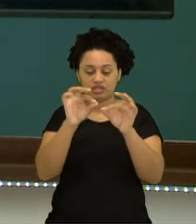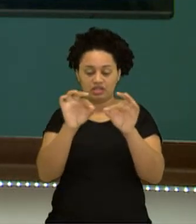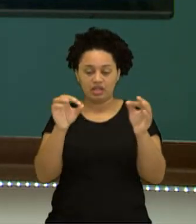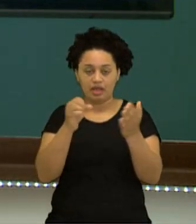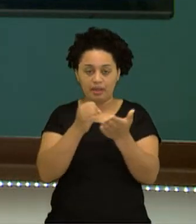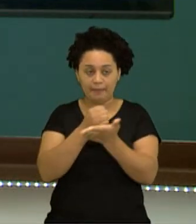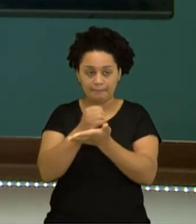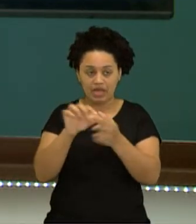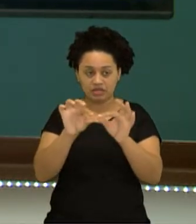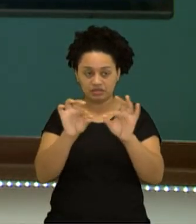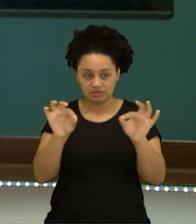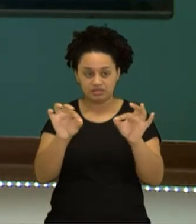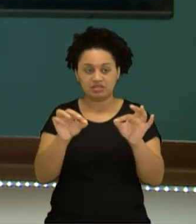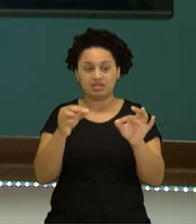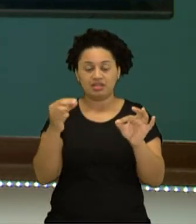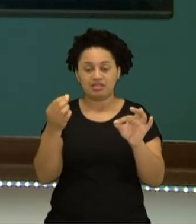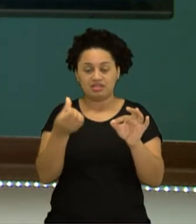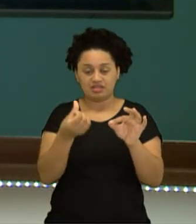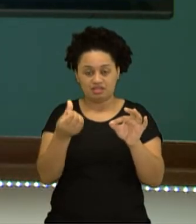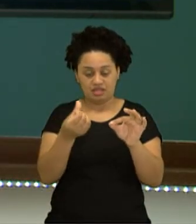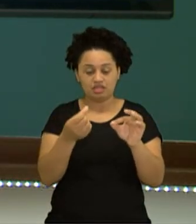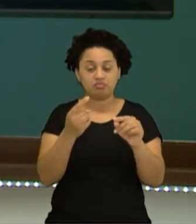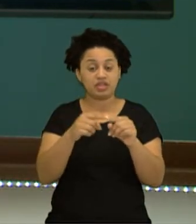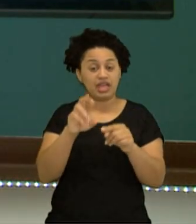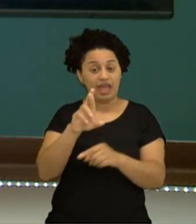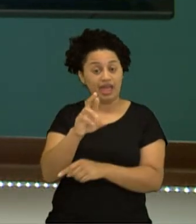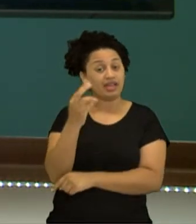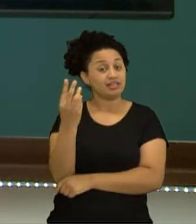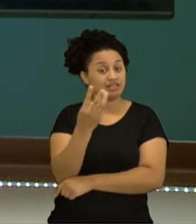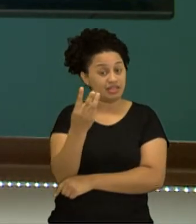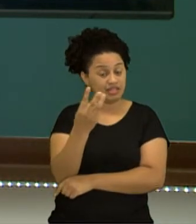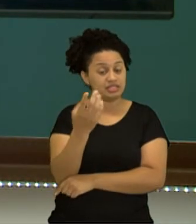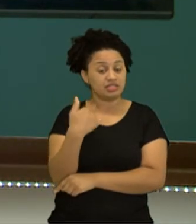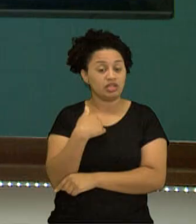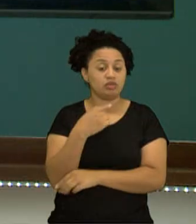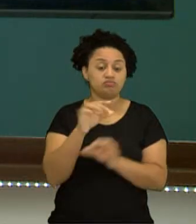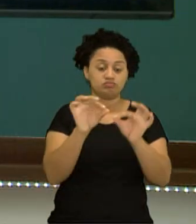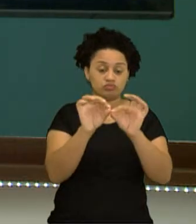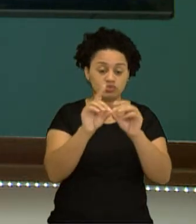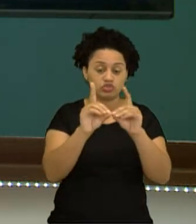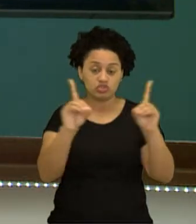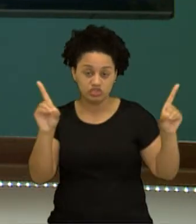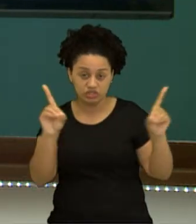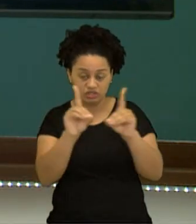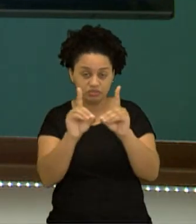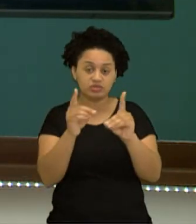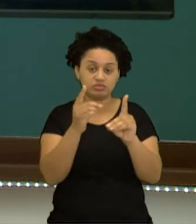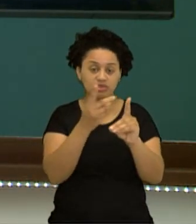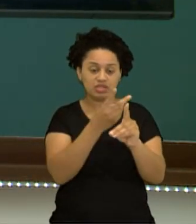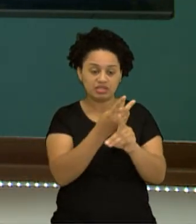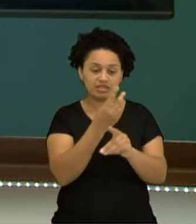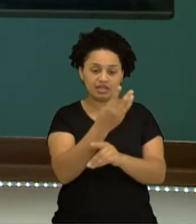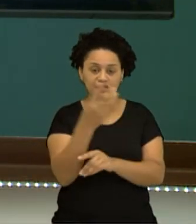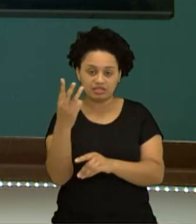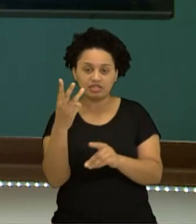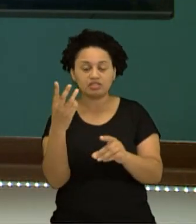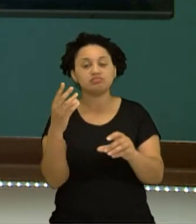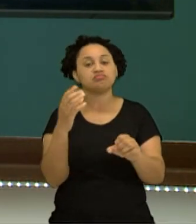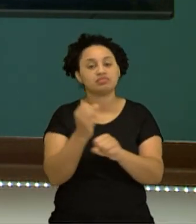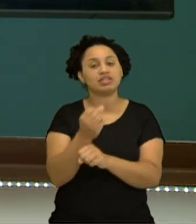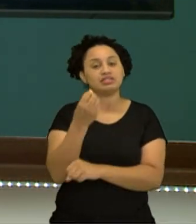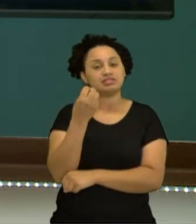base, lembra que o raio era 3, então a base aqui dele vale 6. 2 vezes 3, que é o diâmetro, 6. A altura que